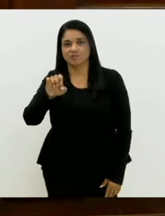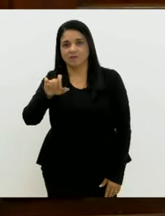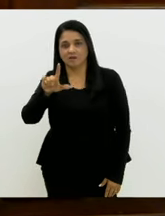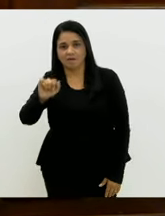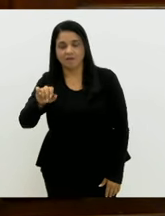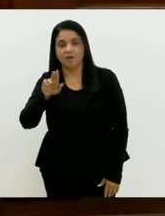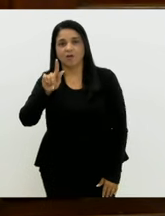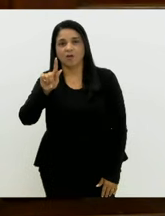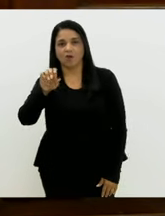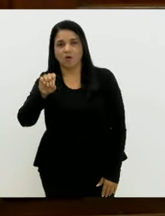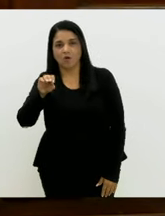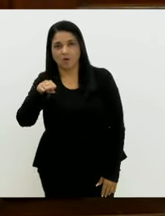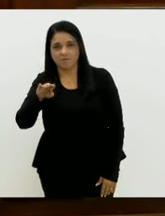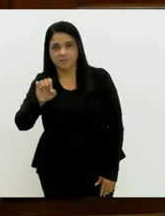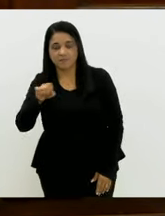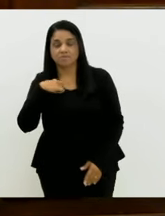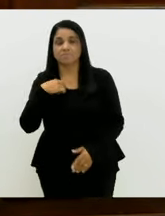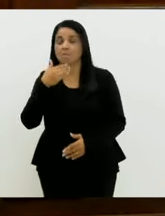ali